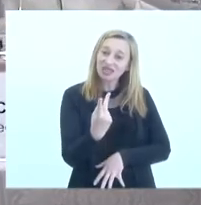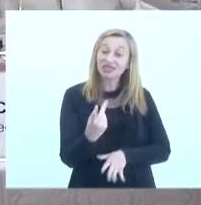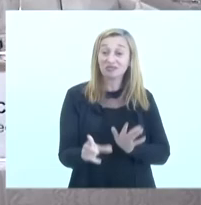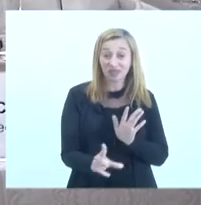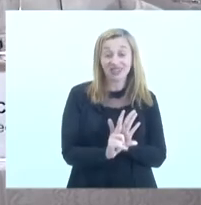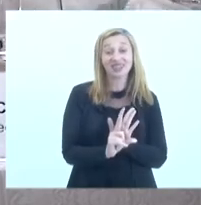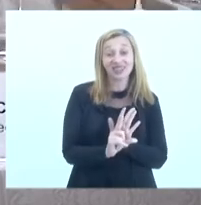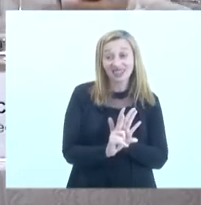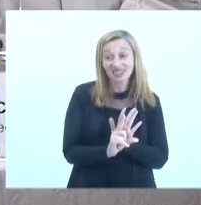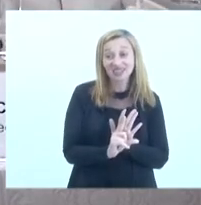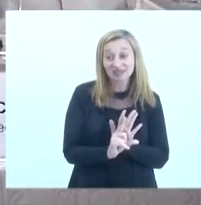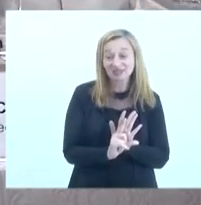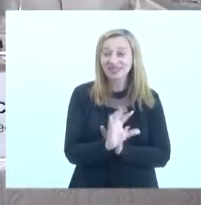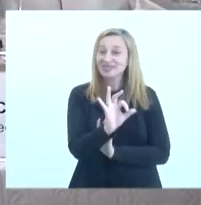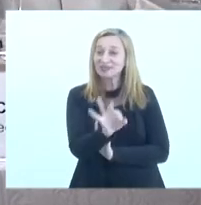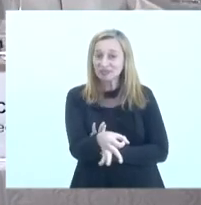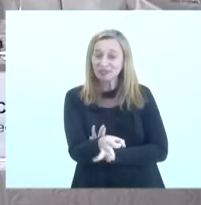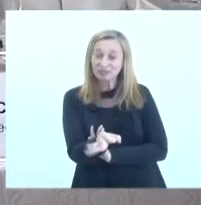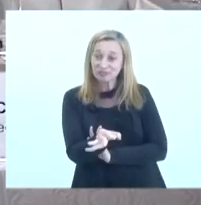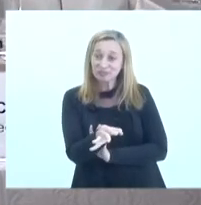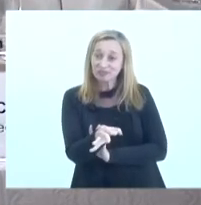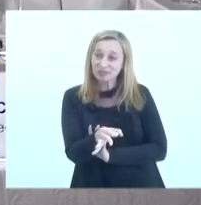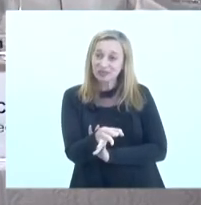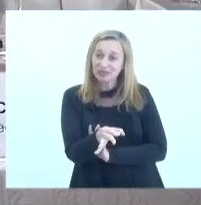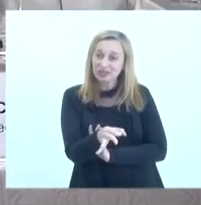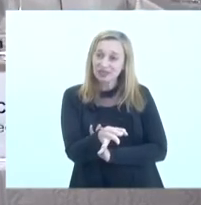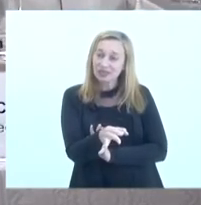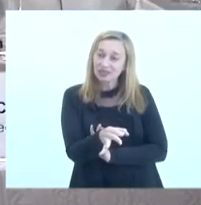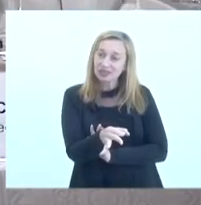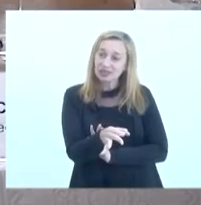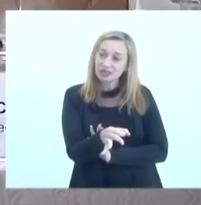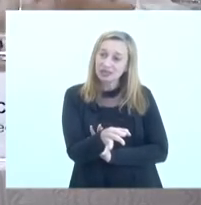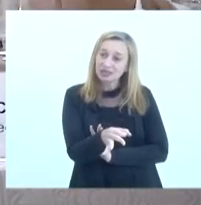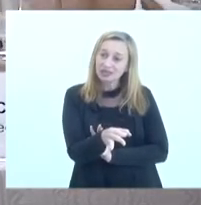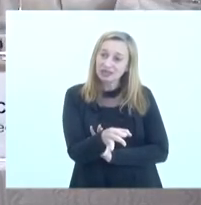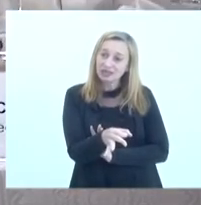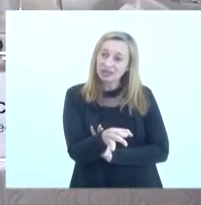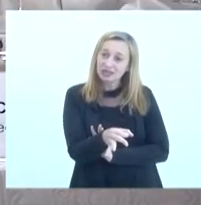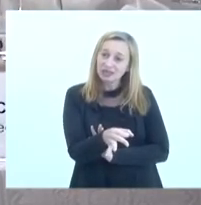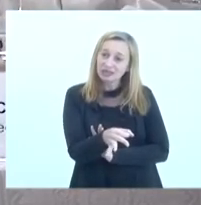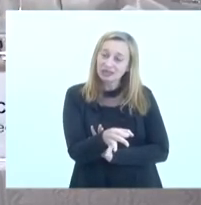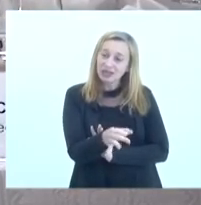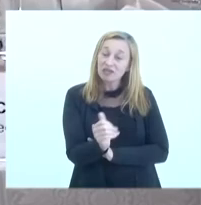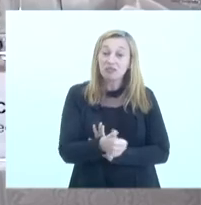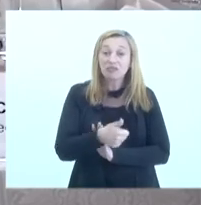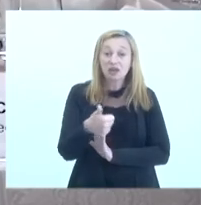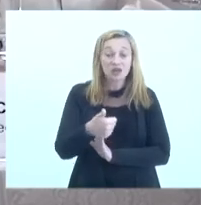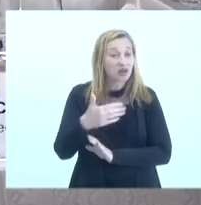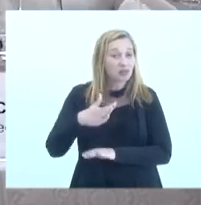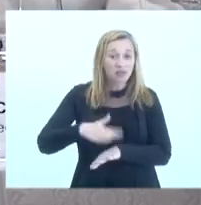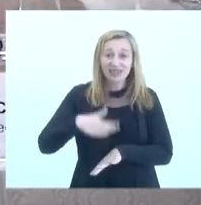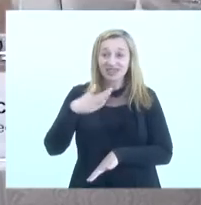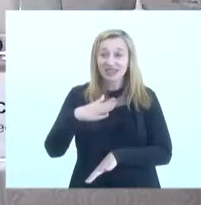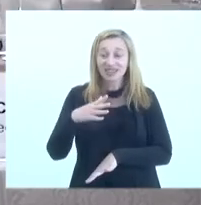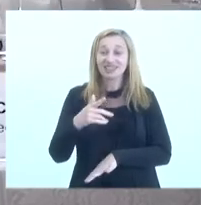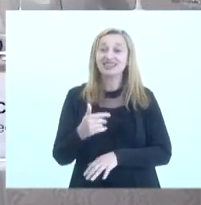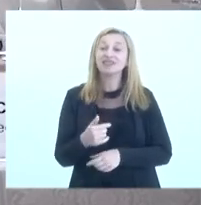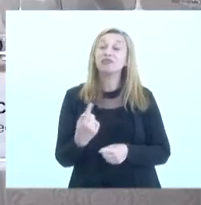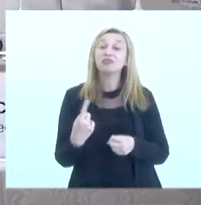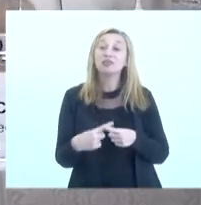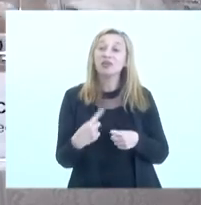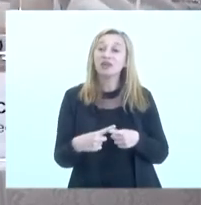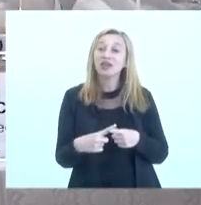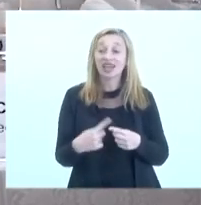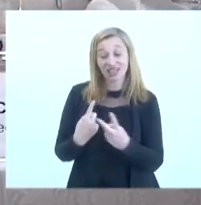lei e, com certeza, vai escrever a história, porque vai ser